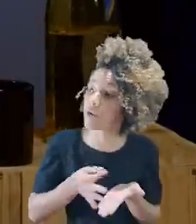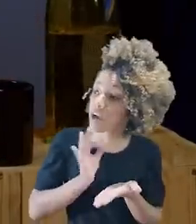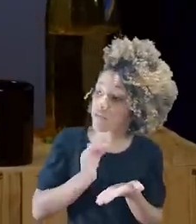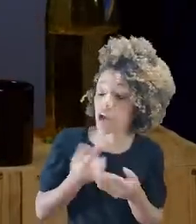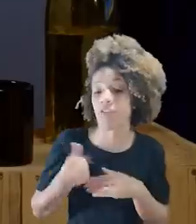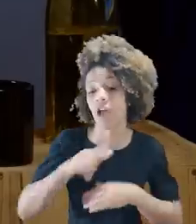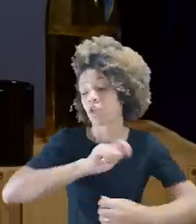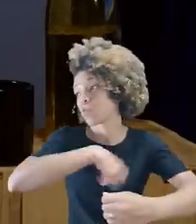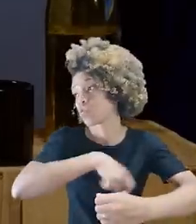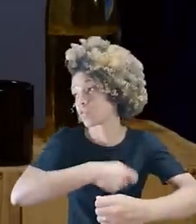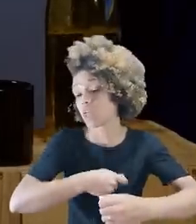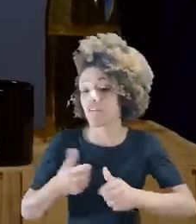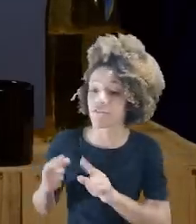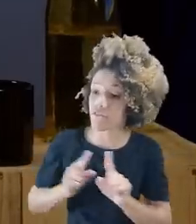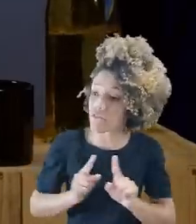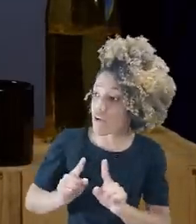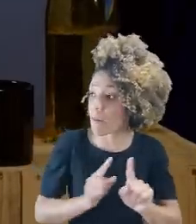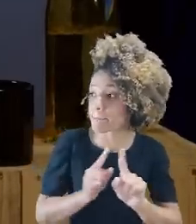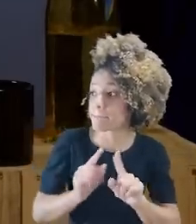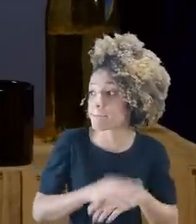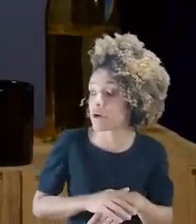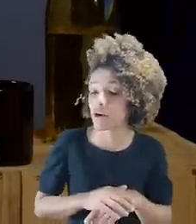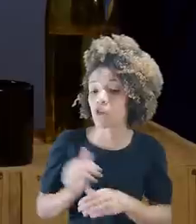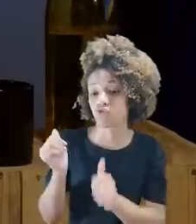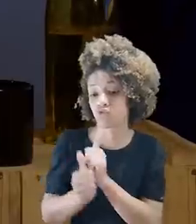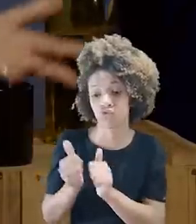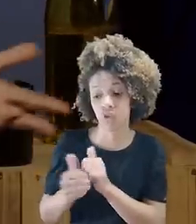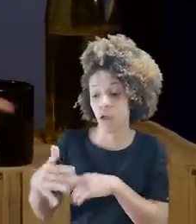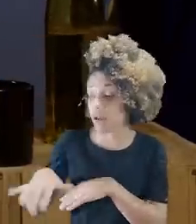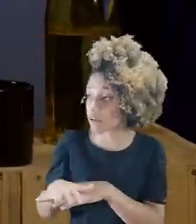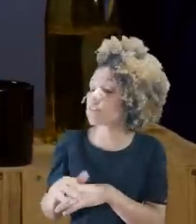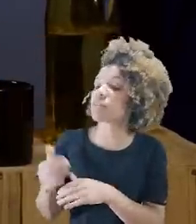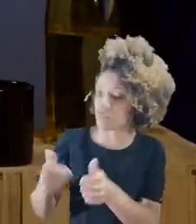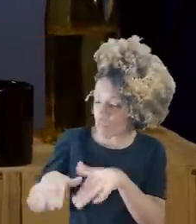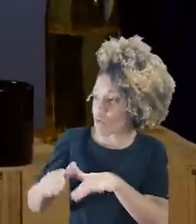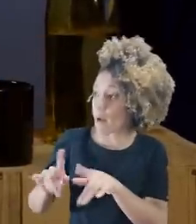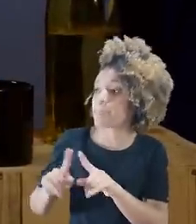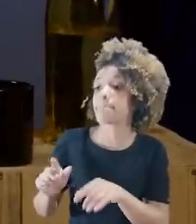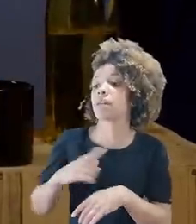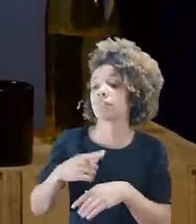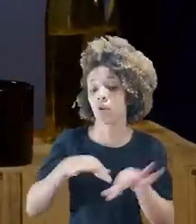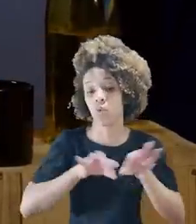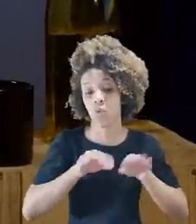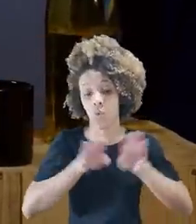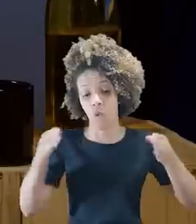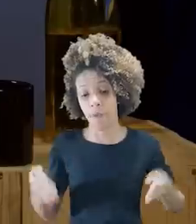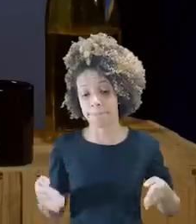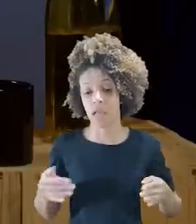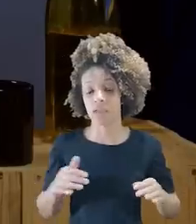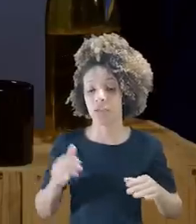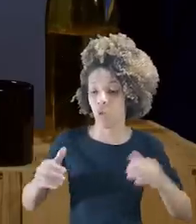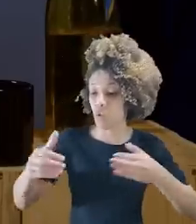deixa não vai botar a mesa não filho você tira a mesa hoje a mamãe coloca é é uma socialização é uma unidade é uma união é é